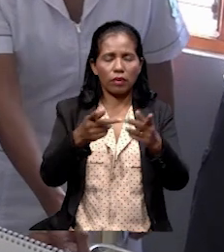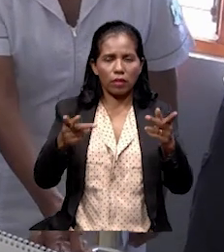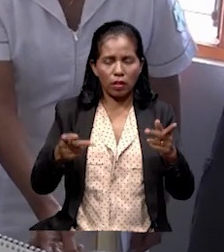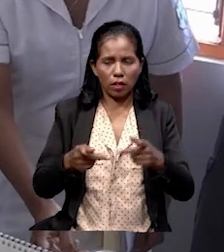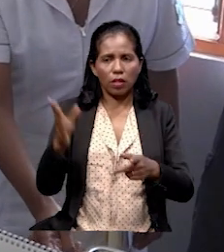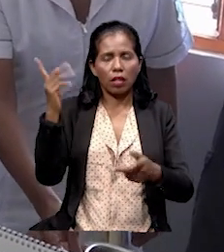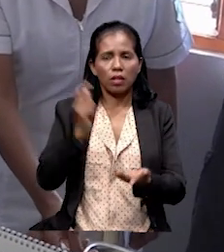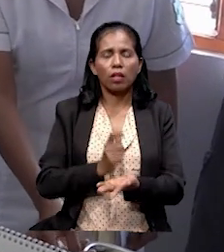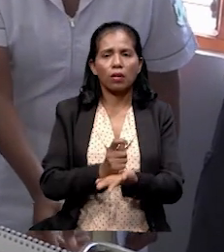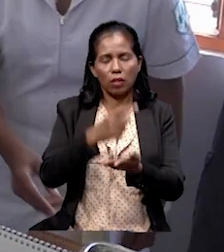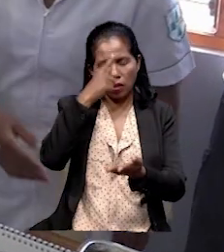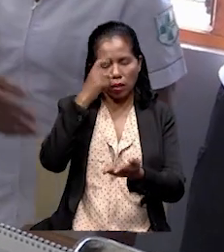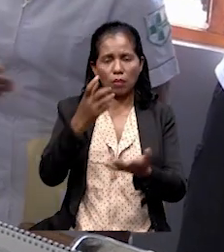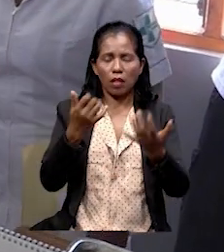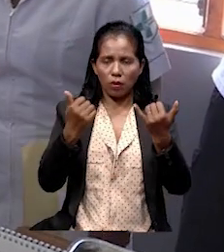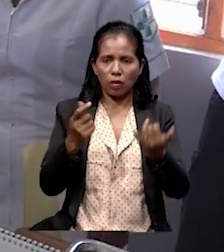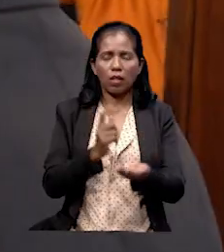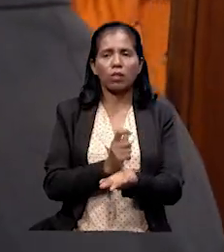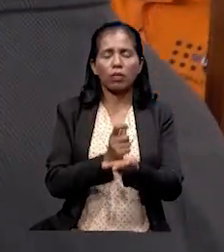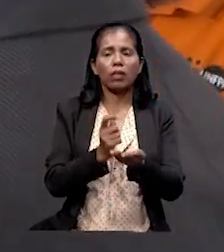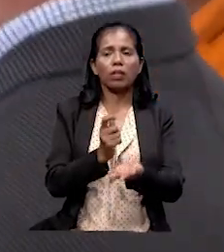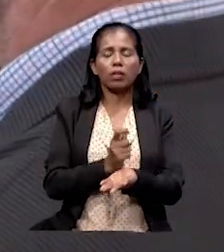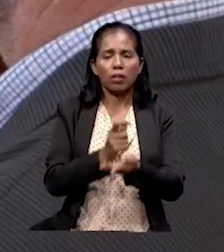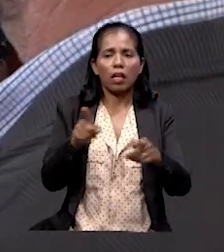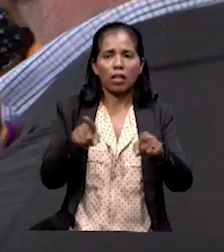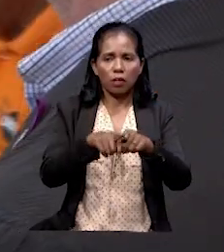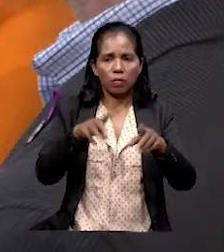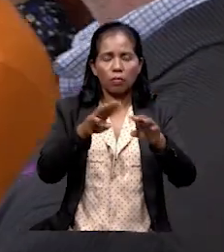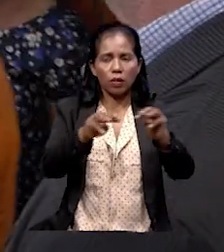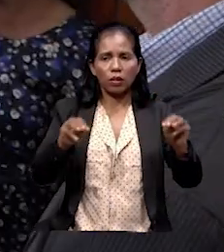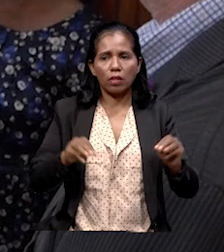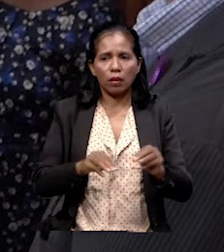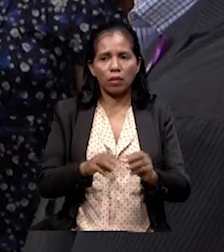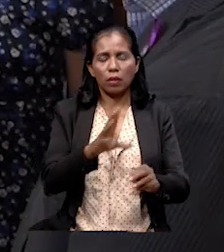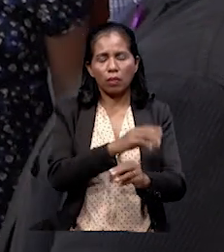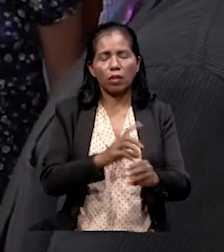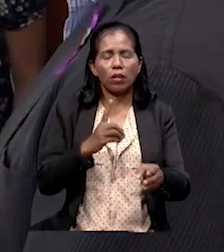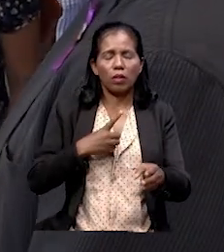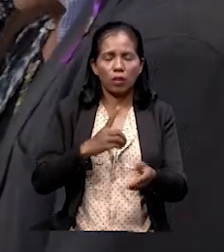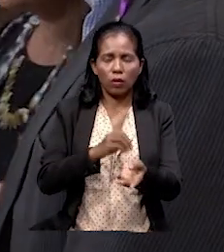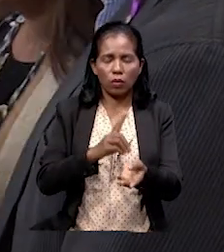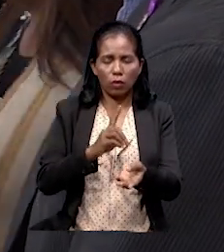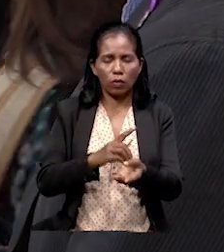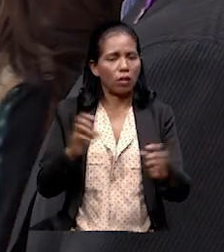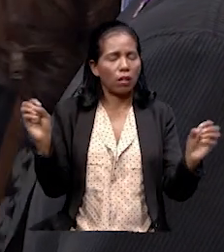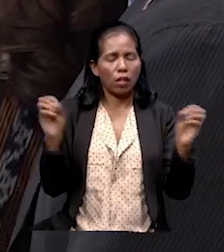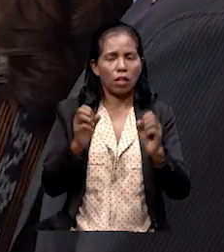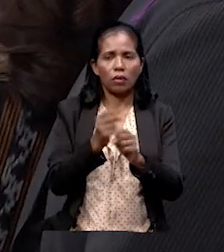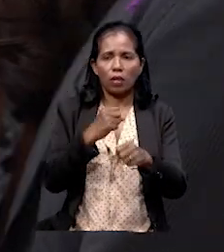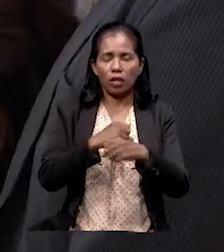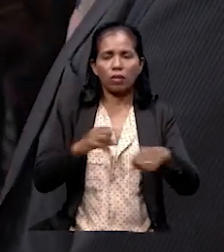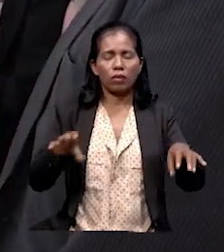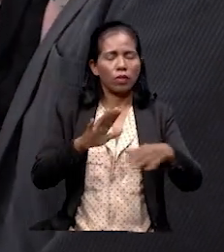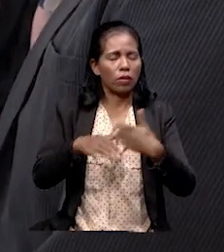Ataúru, tamboras ne Ataúru sai ona município, no durante ne pessoal saúde la suficiente ato halo serviço roto